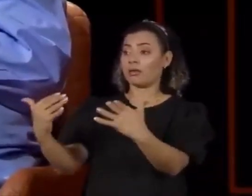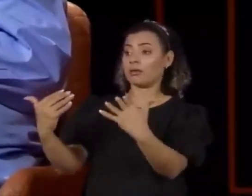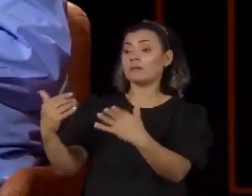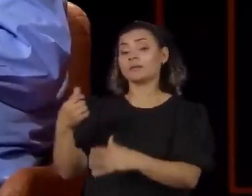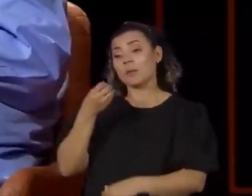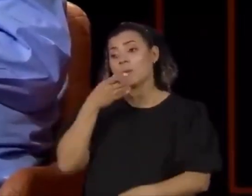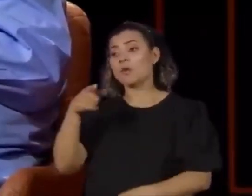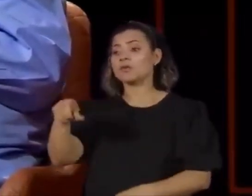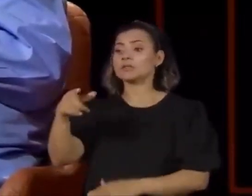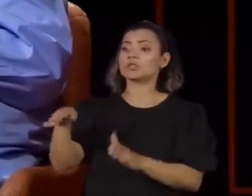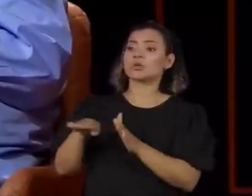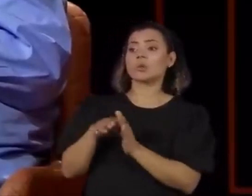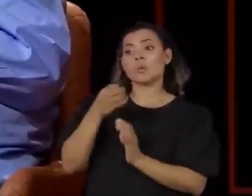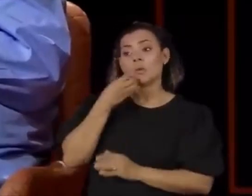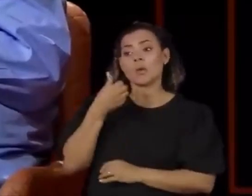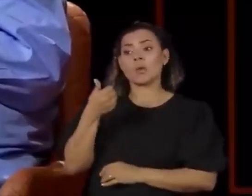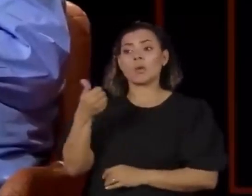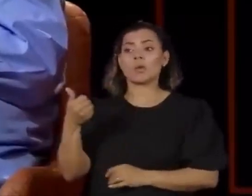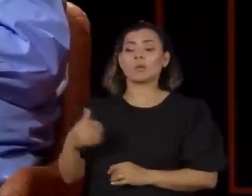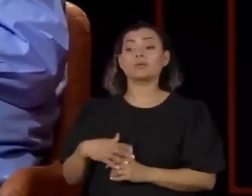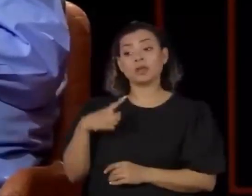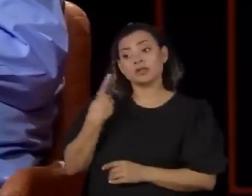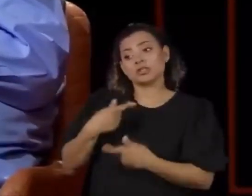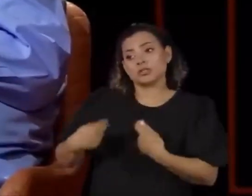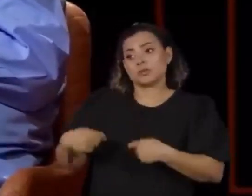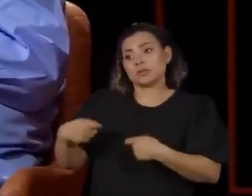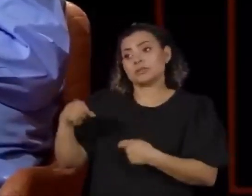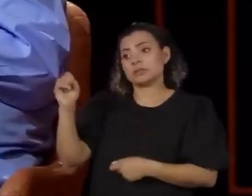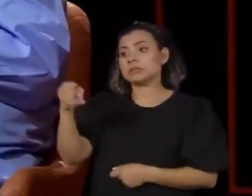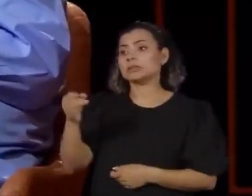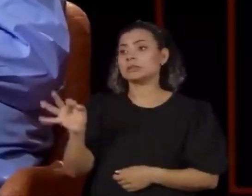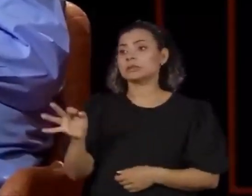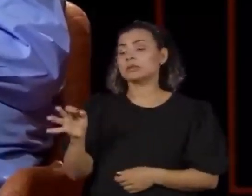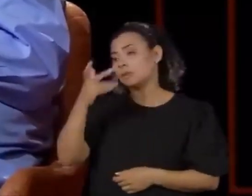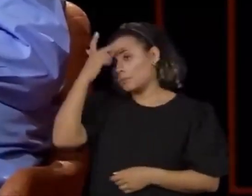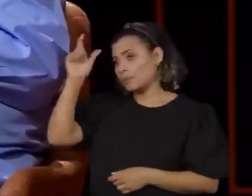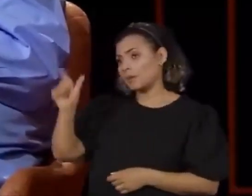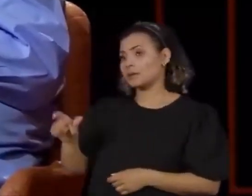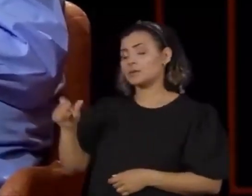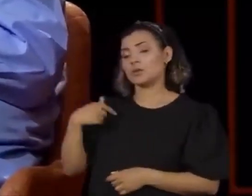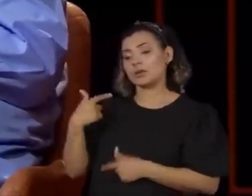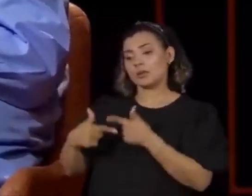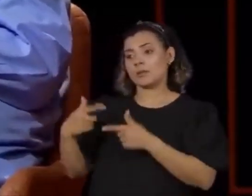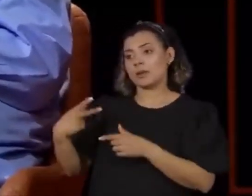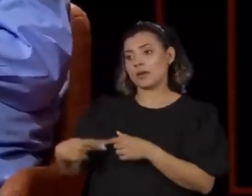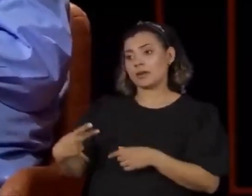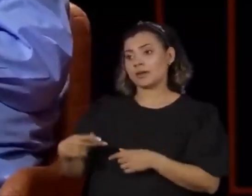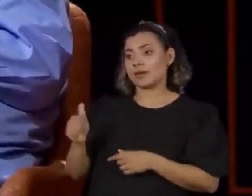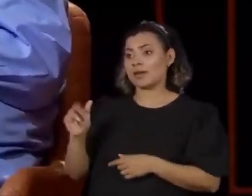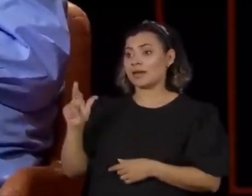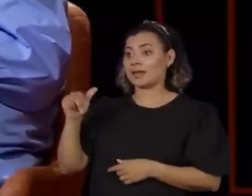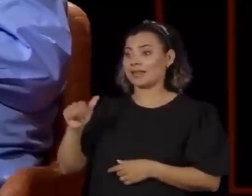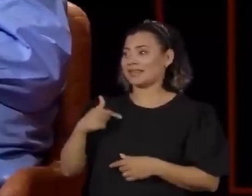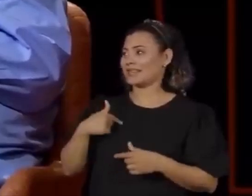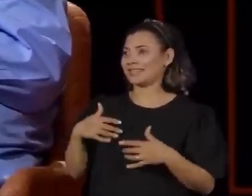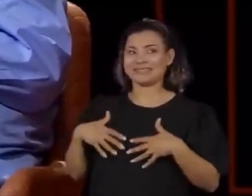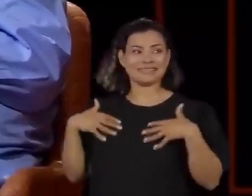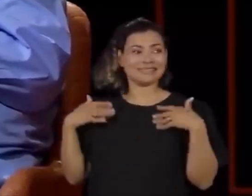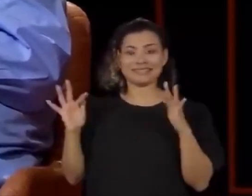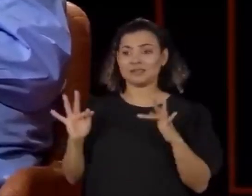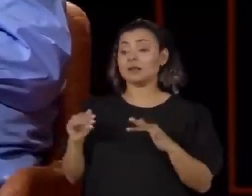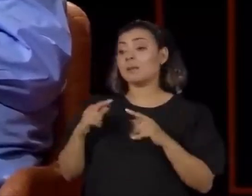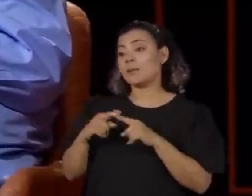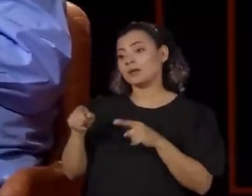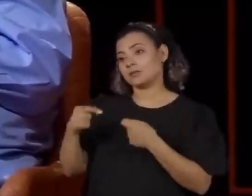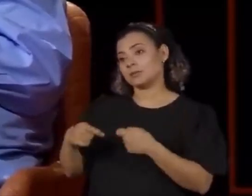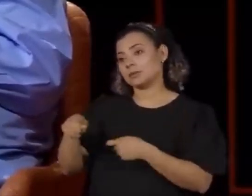viu nós estamos precisando mesmo de alguém aqui no ar eu fiquei todo contente mas é